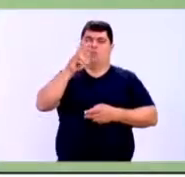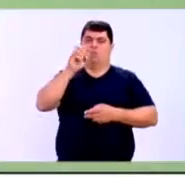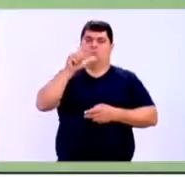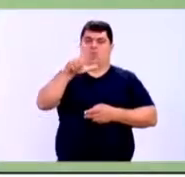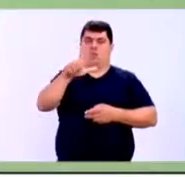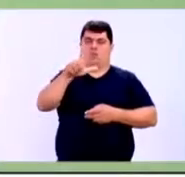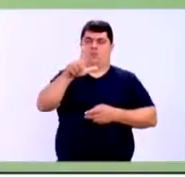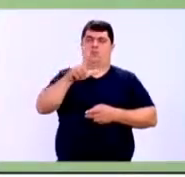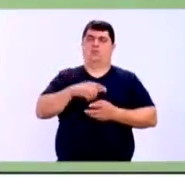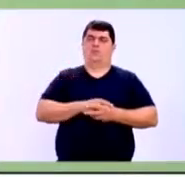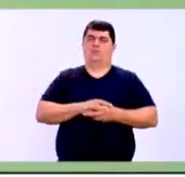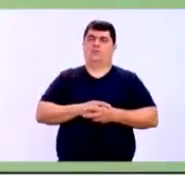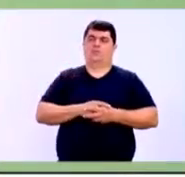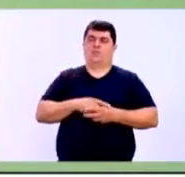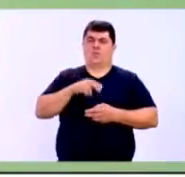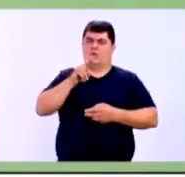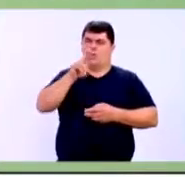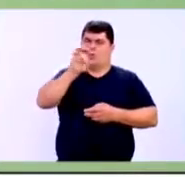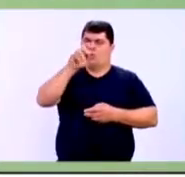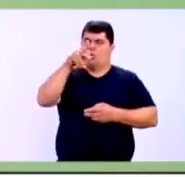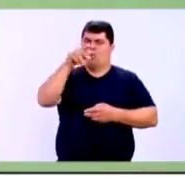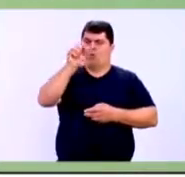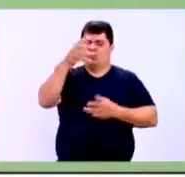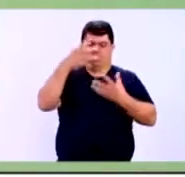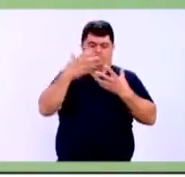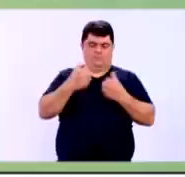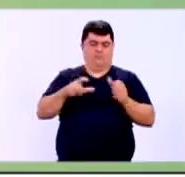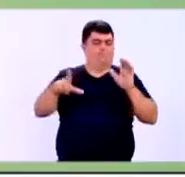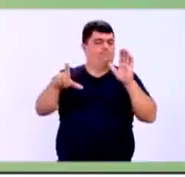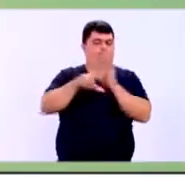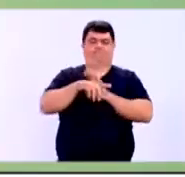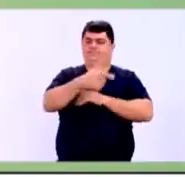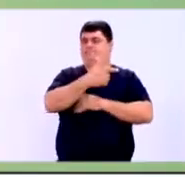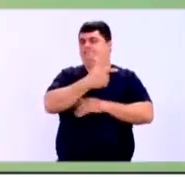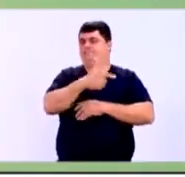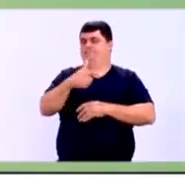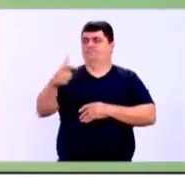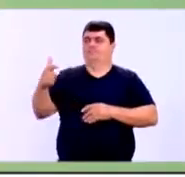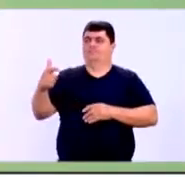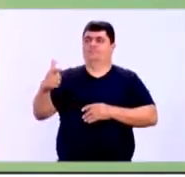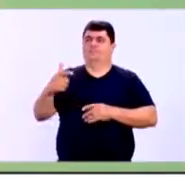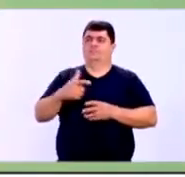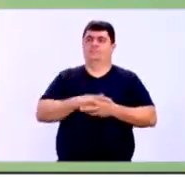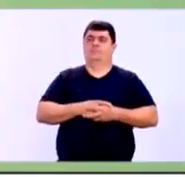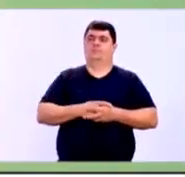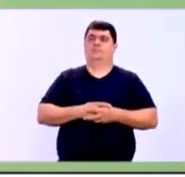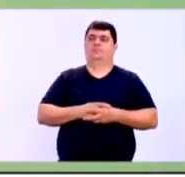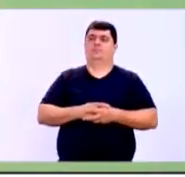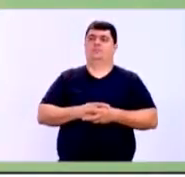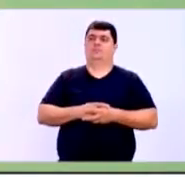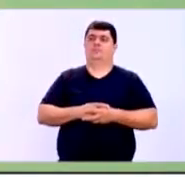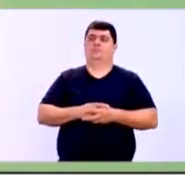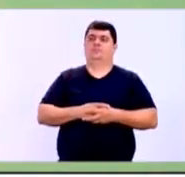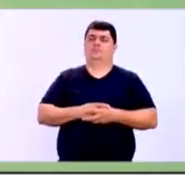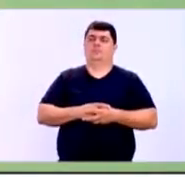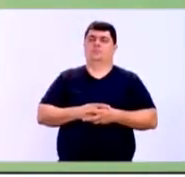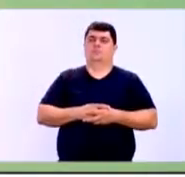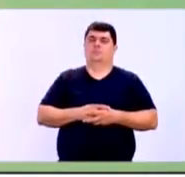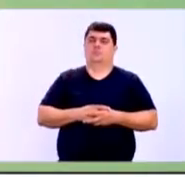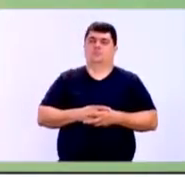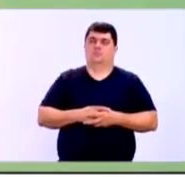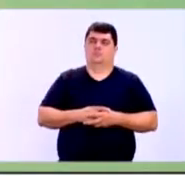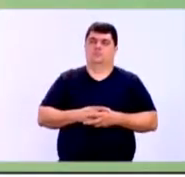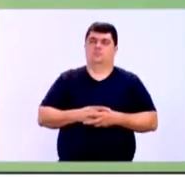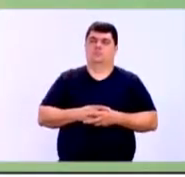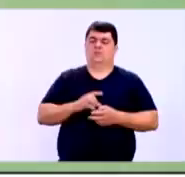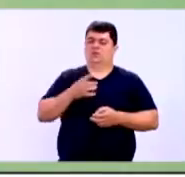EPS não é aceita pela legislação dos impostos de renda. Passaremos pelo EPS para